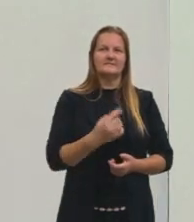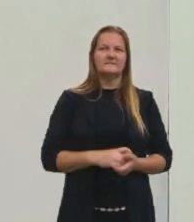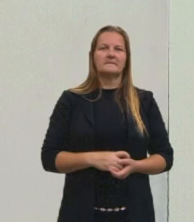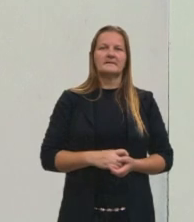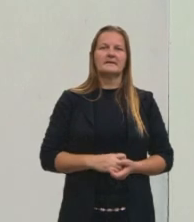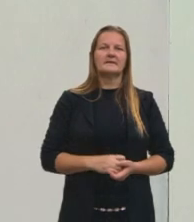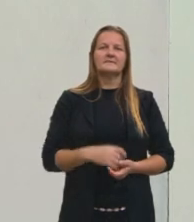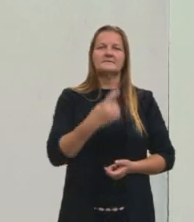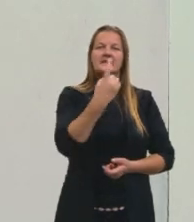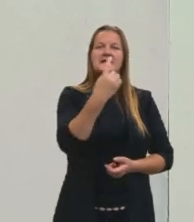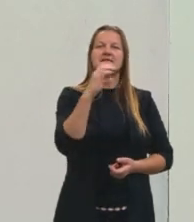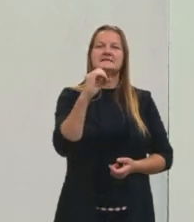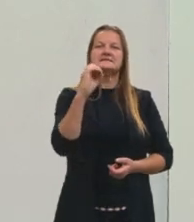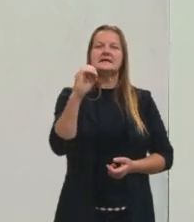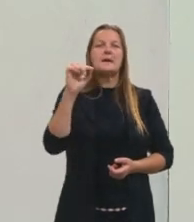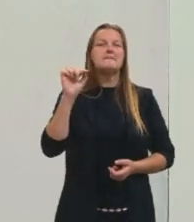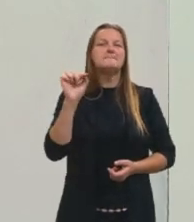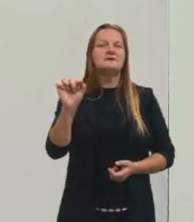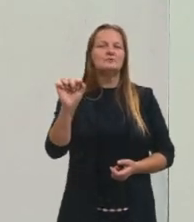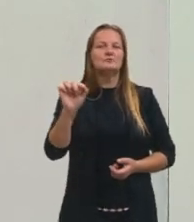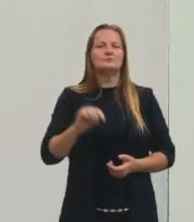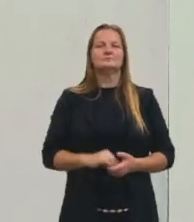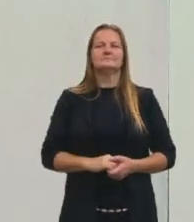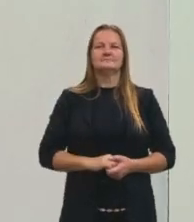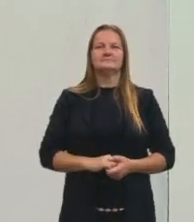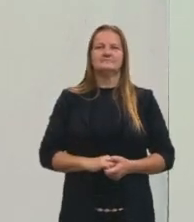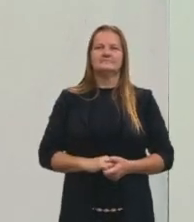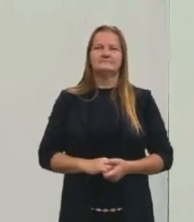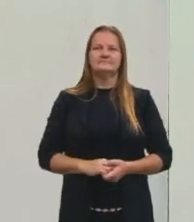valor de 100 mil II